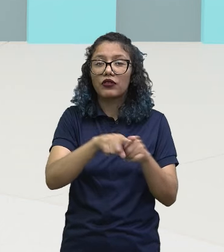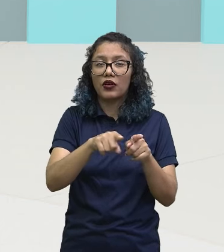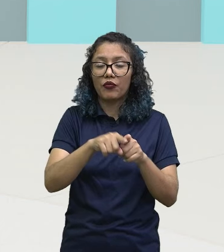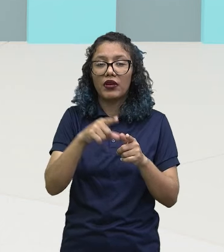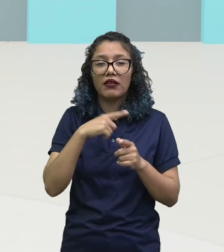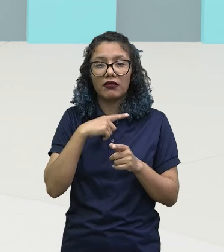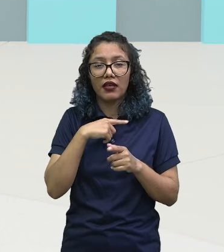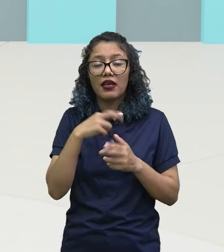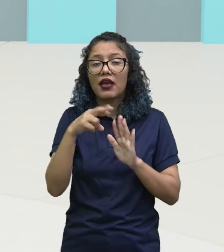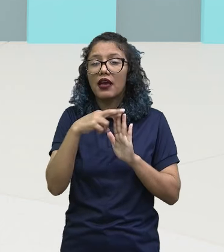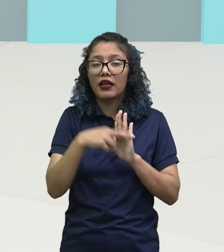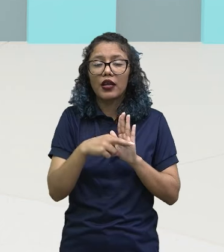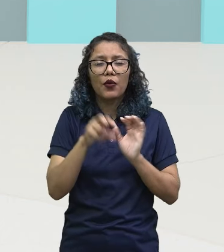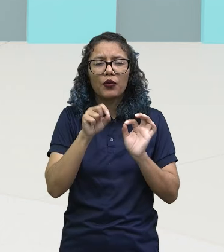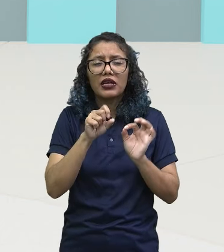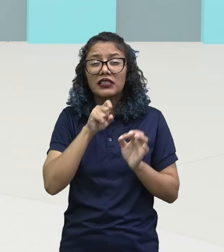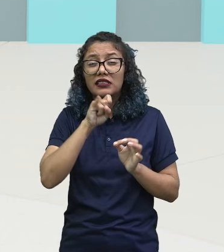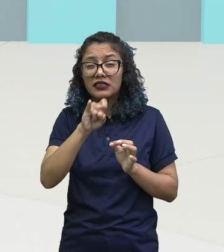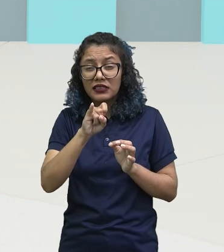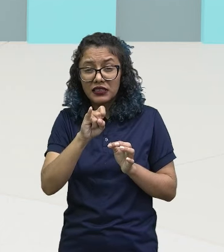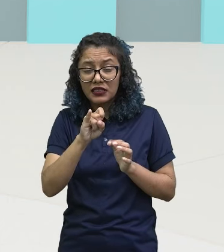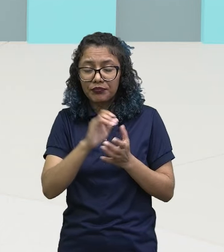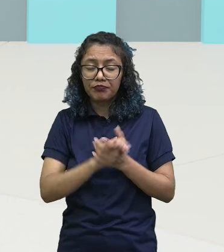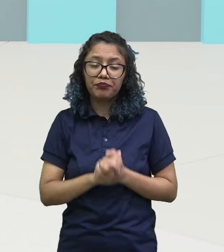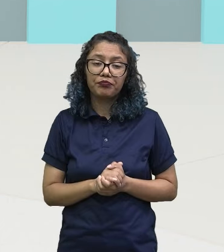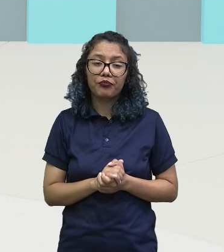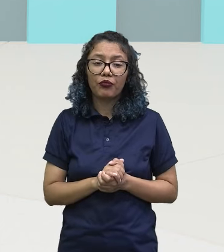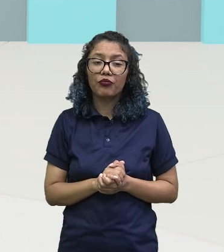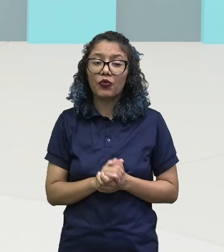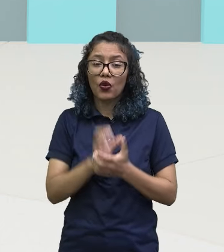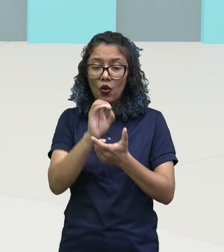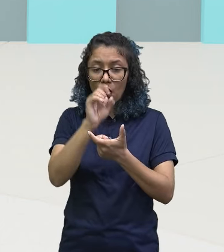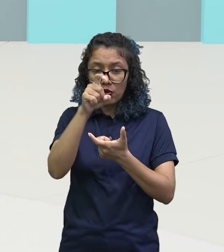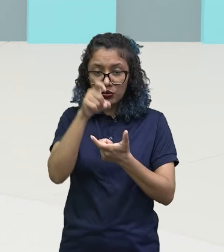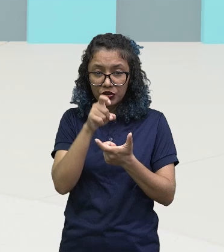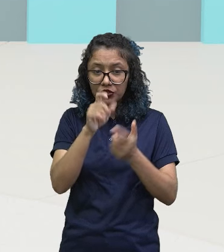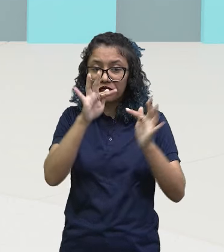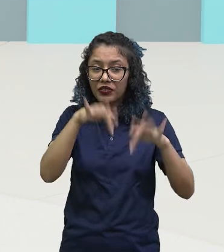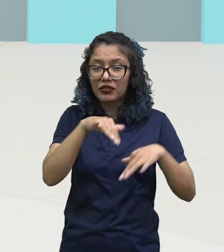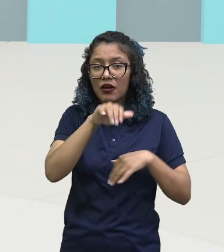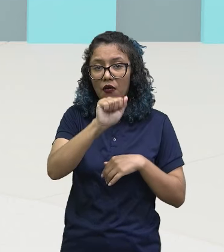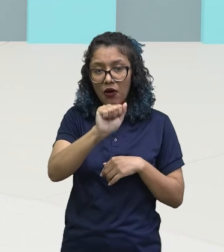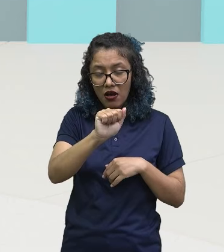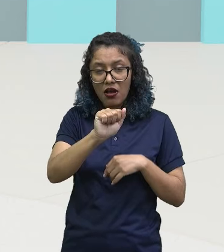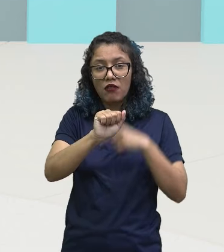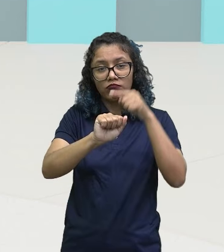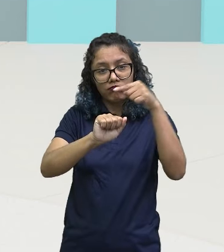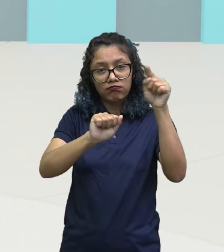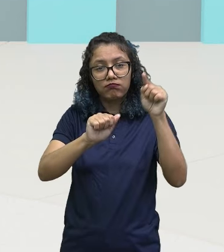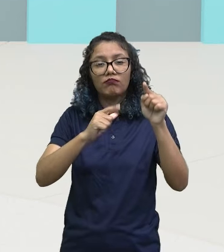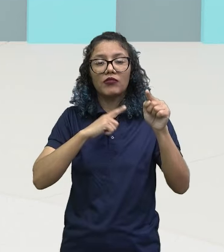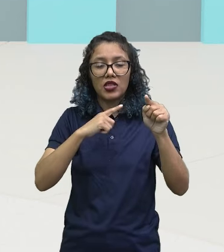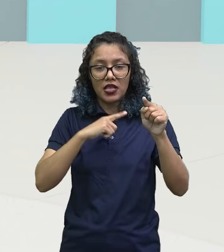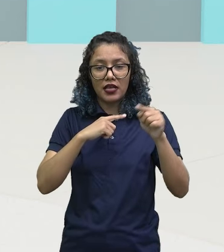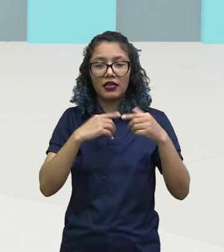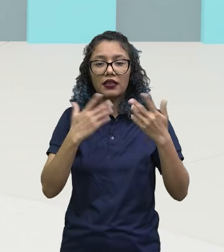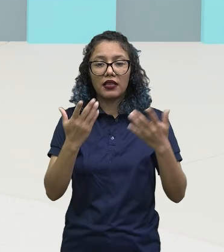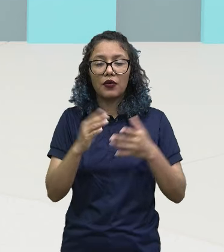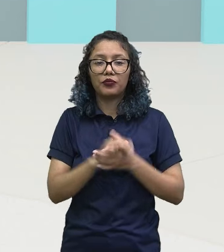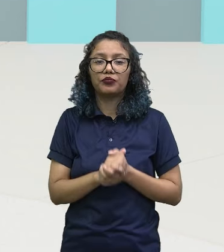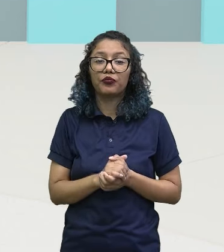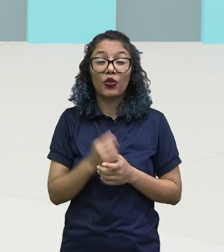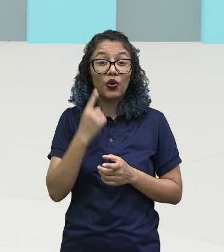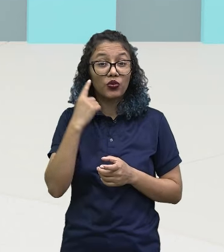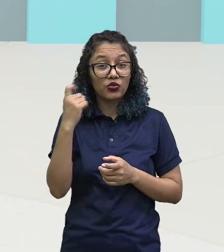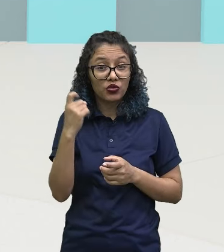a oxítona termina em A, vai receber o acento gráfico. No caso, como o som é aberto, eu falei isso no